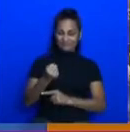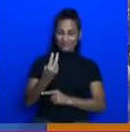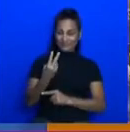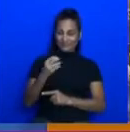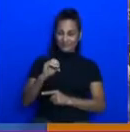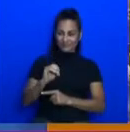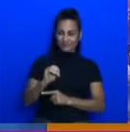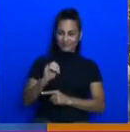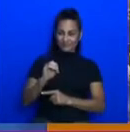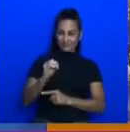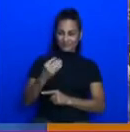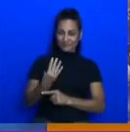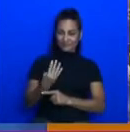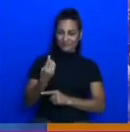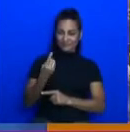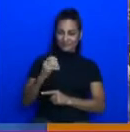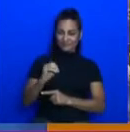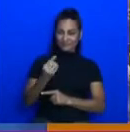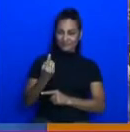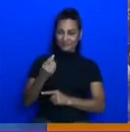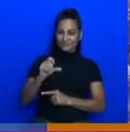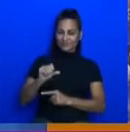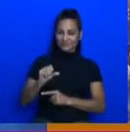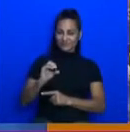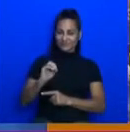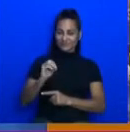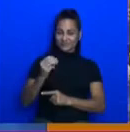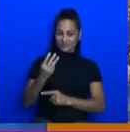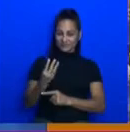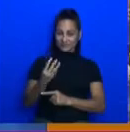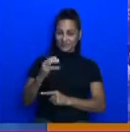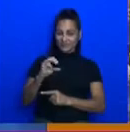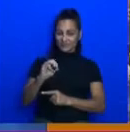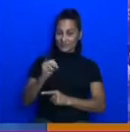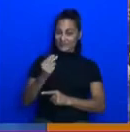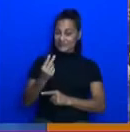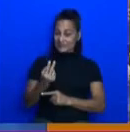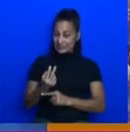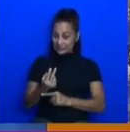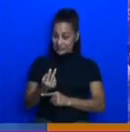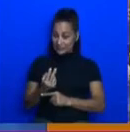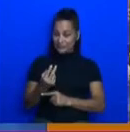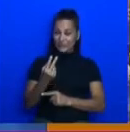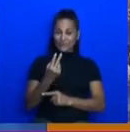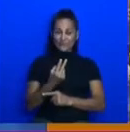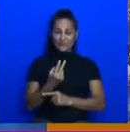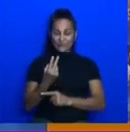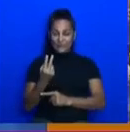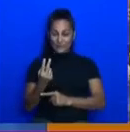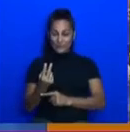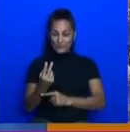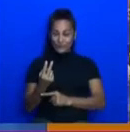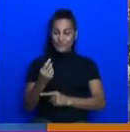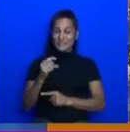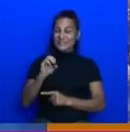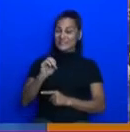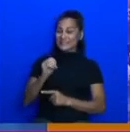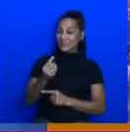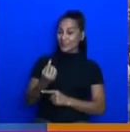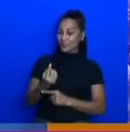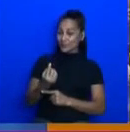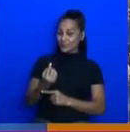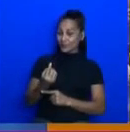18, 20, 04, 10, 19, 03, 02,